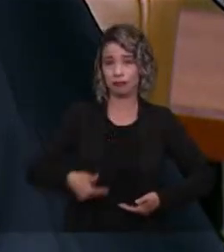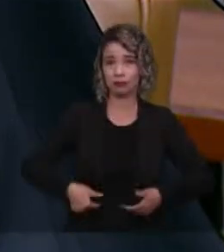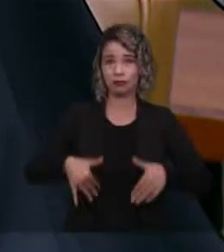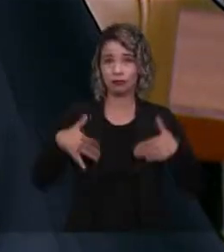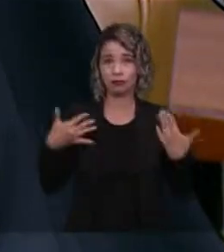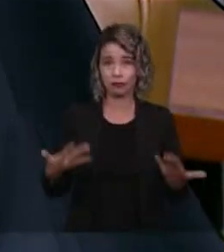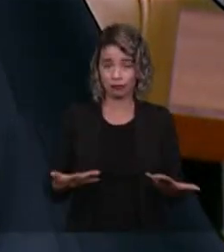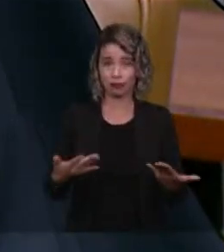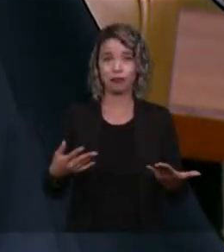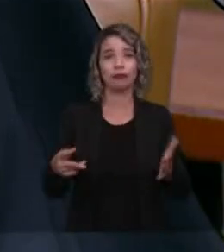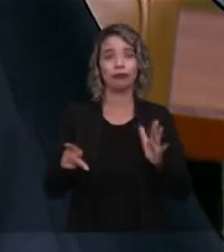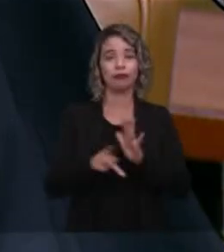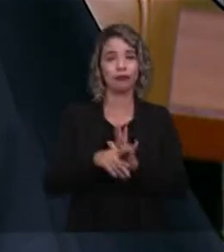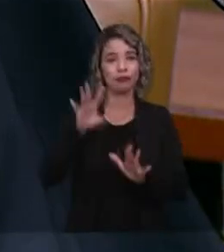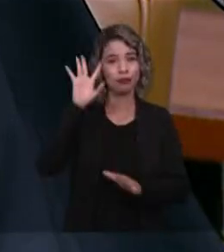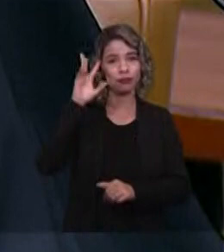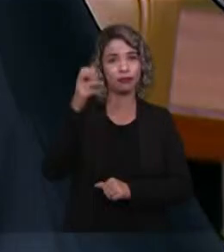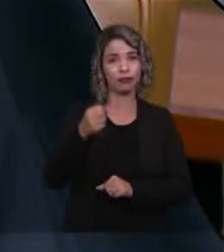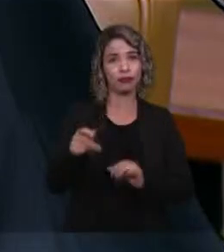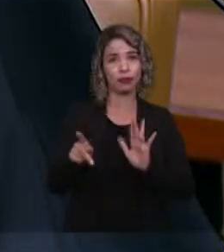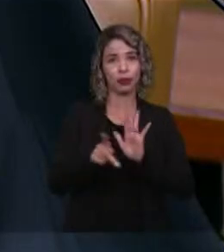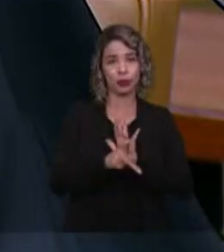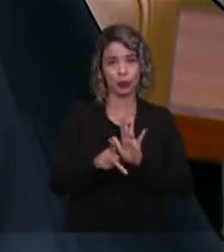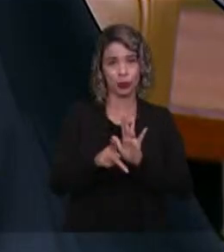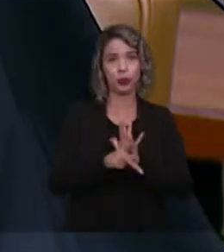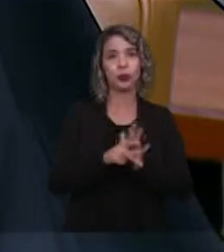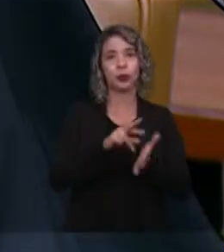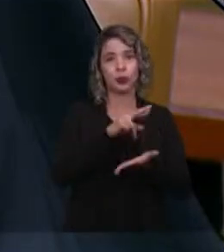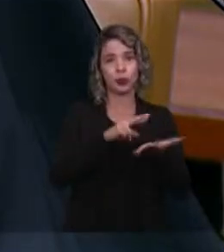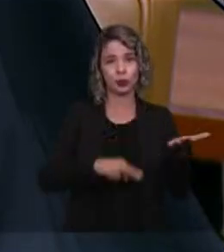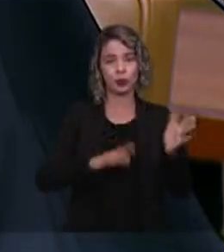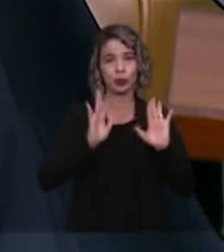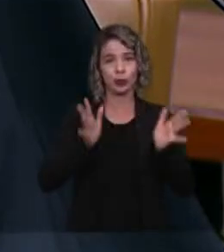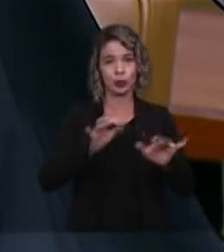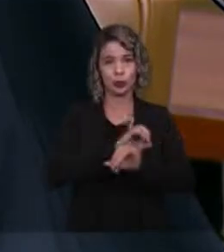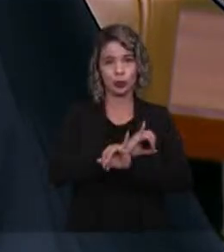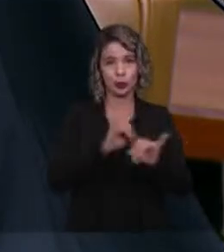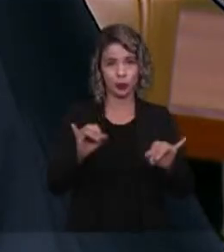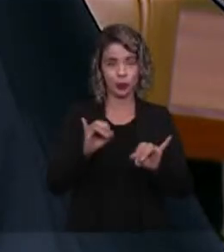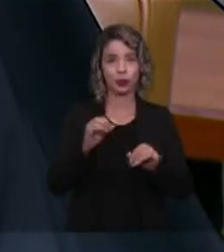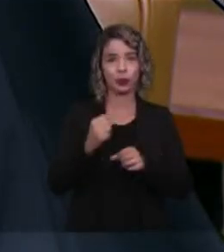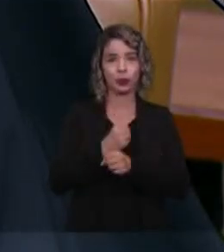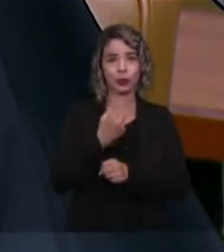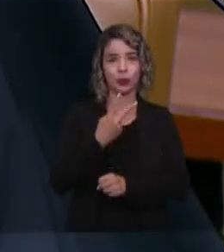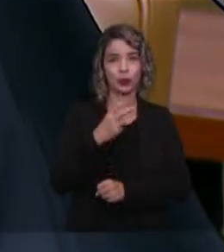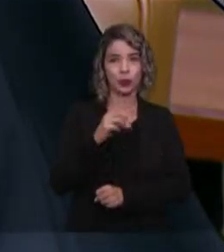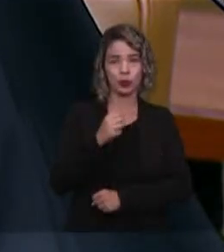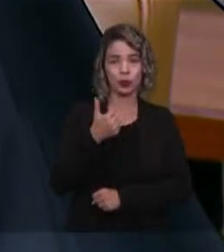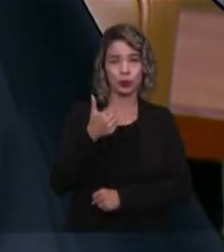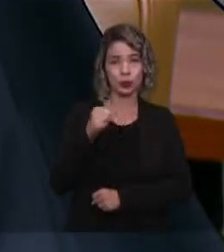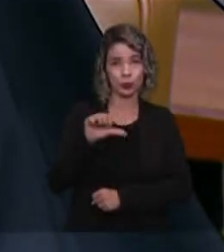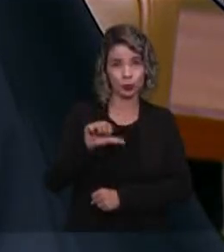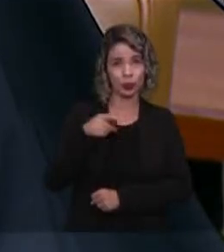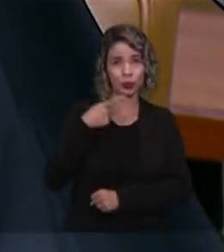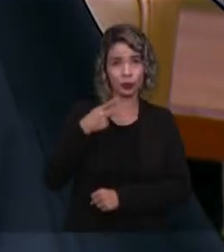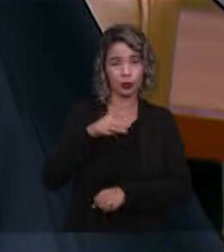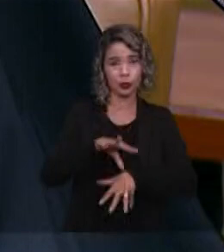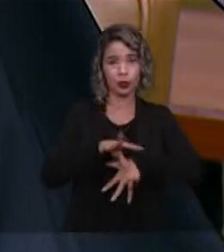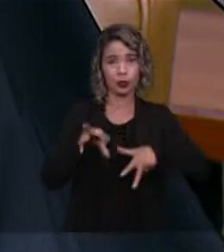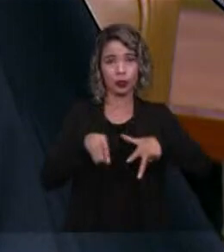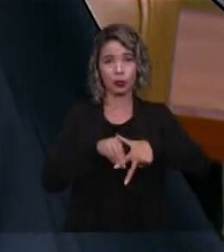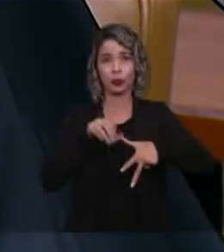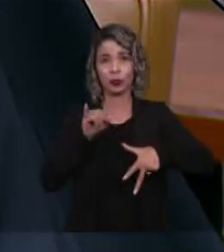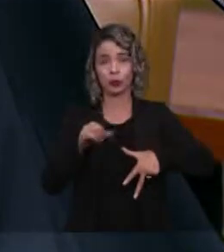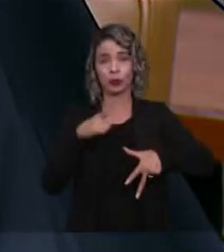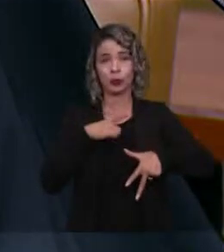sorte que, na linha da conclusão apontada no voto vogal proferido na ação penal 1019, abro aspas, disse que a corrupção só existe quando